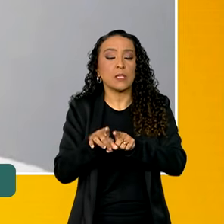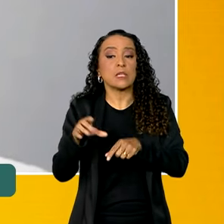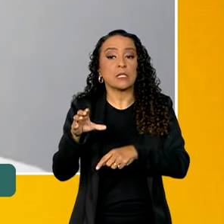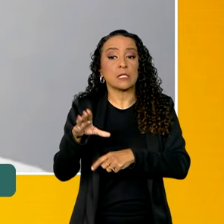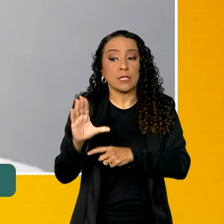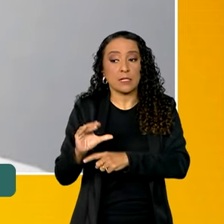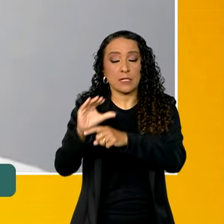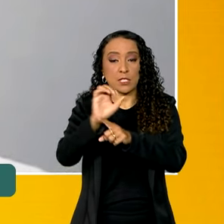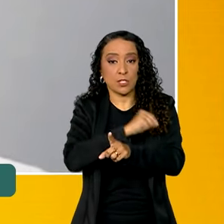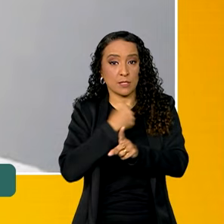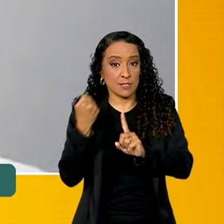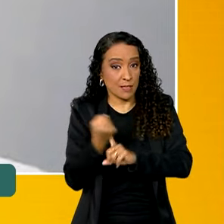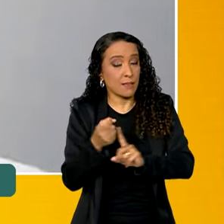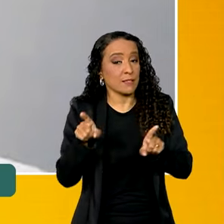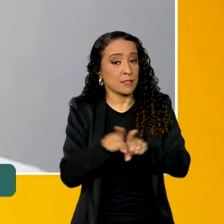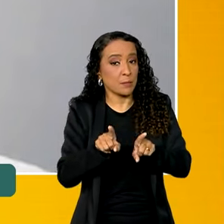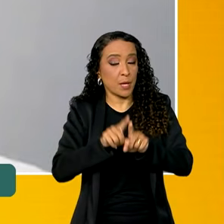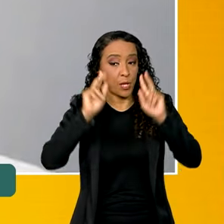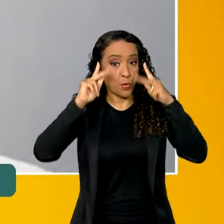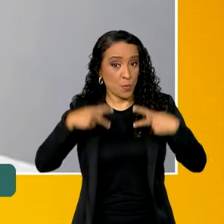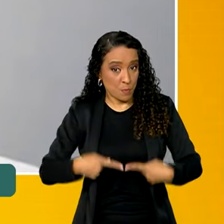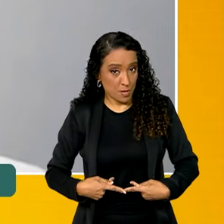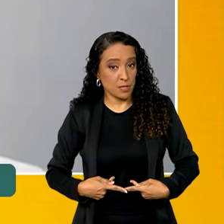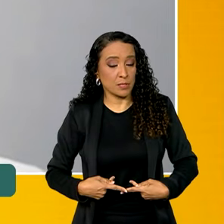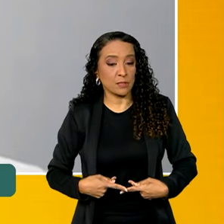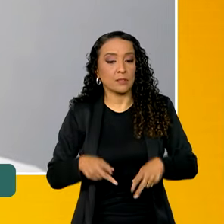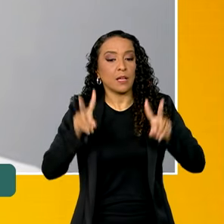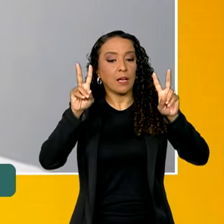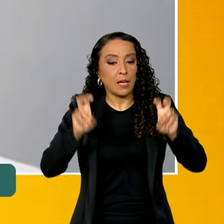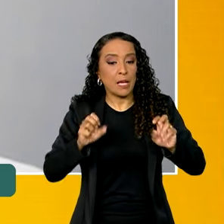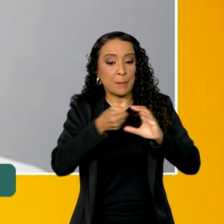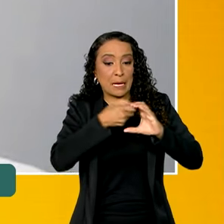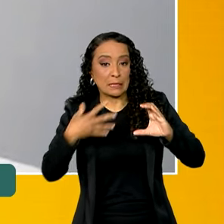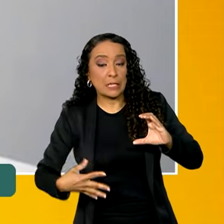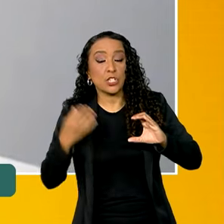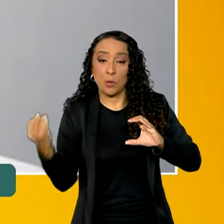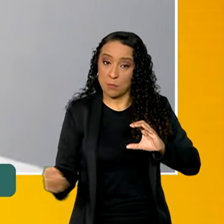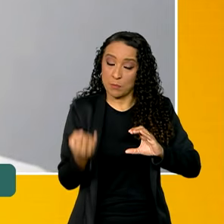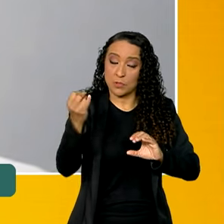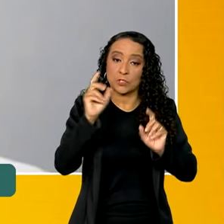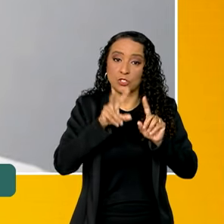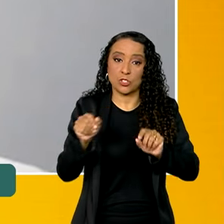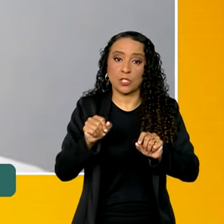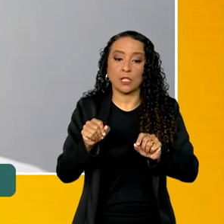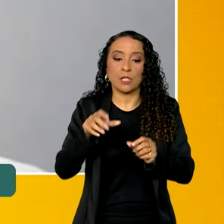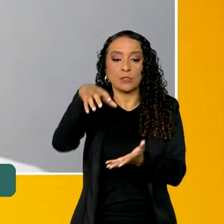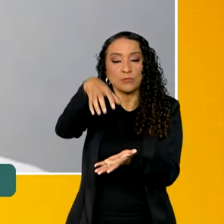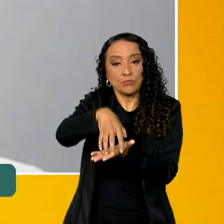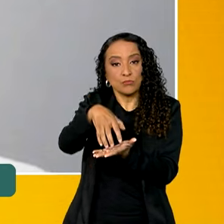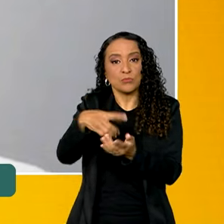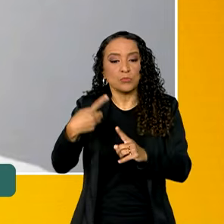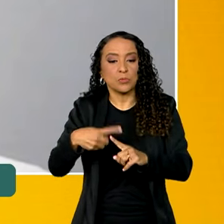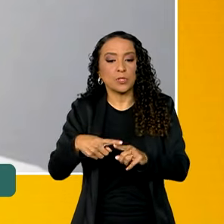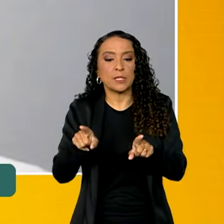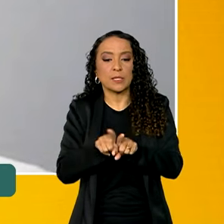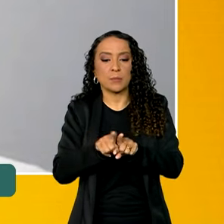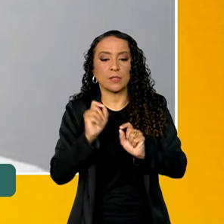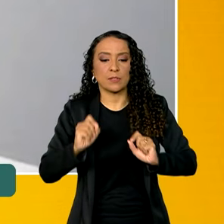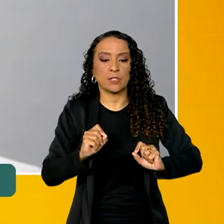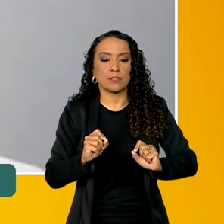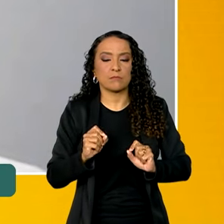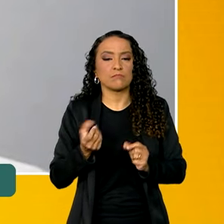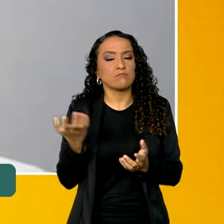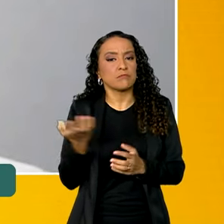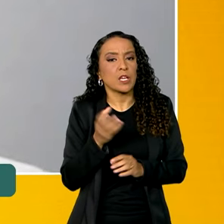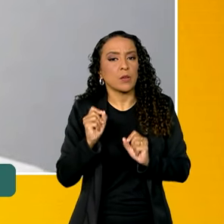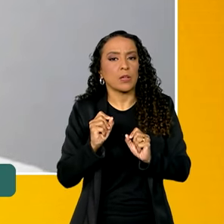sociais aplicadas e na área das ciências humanas. Essa vai ser uma característica importante do Centro Franco-Brasileiro, porque também ele